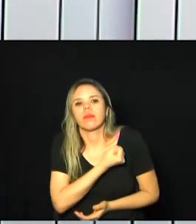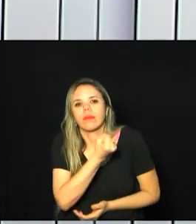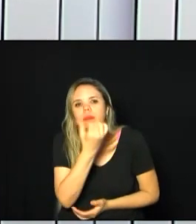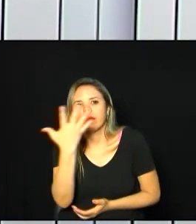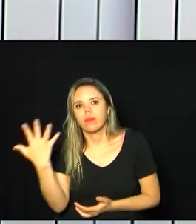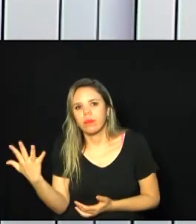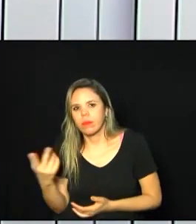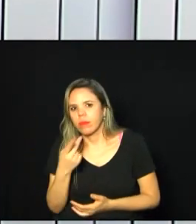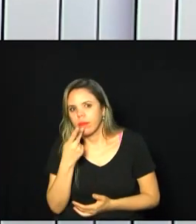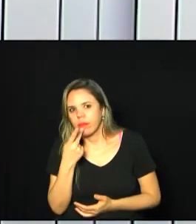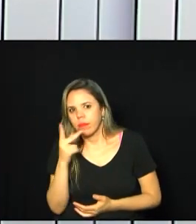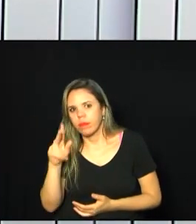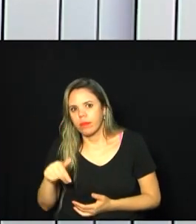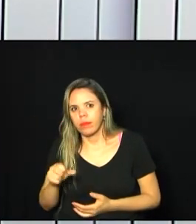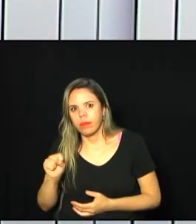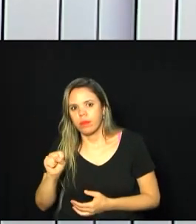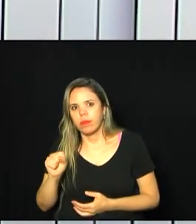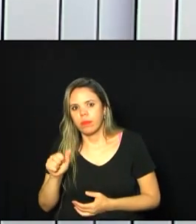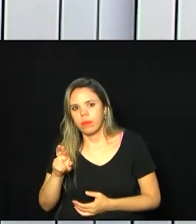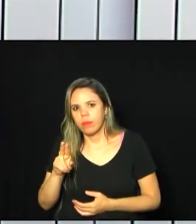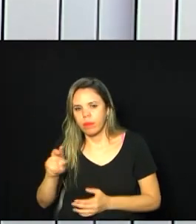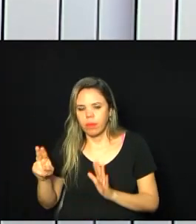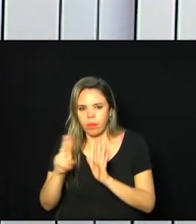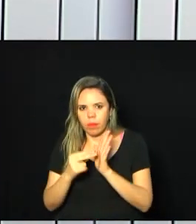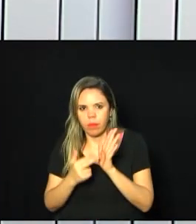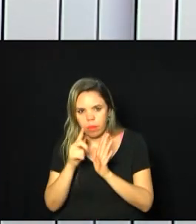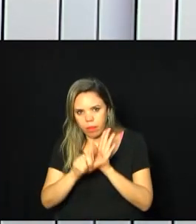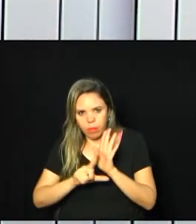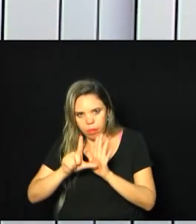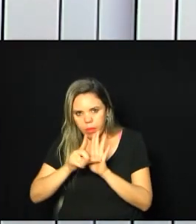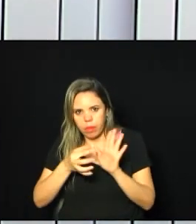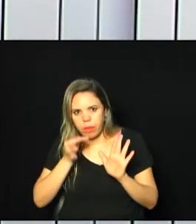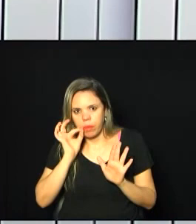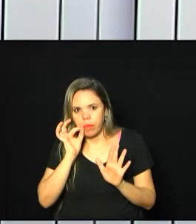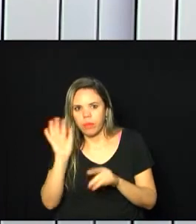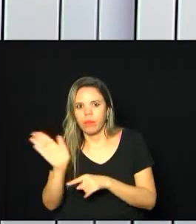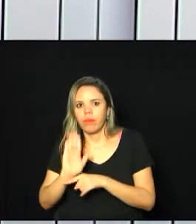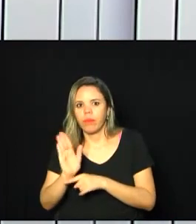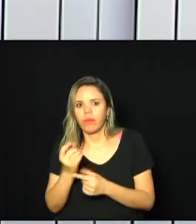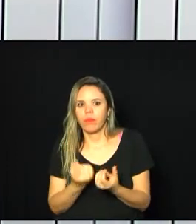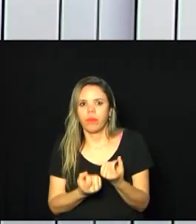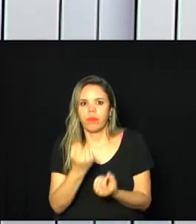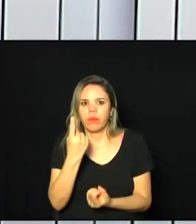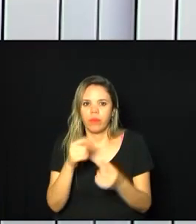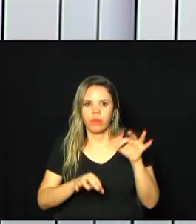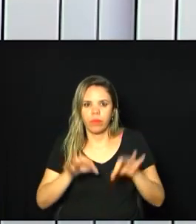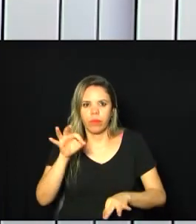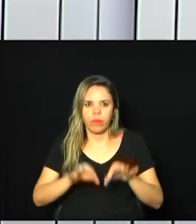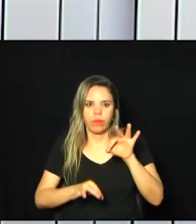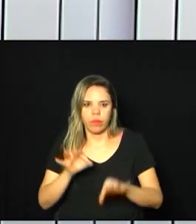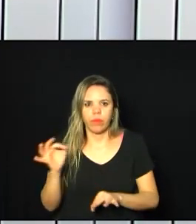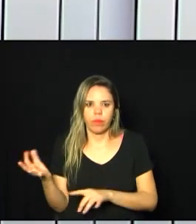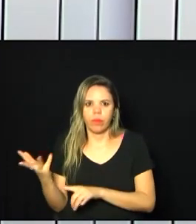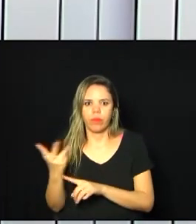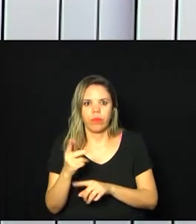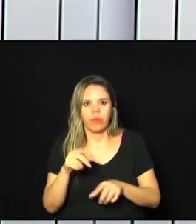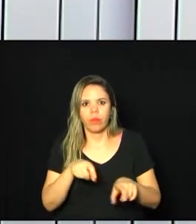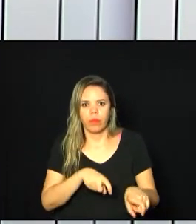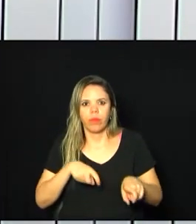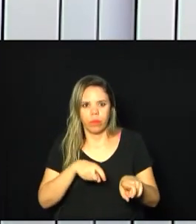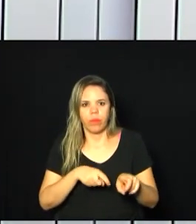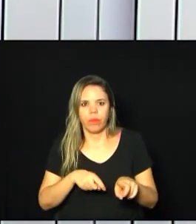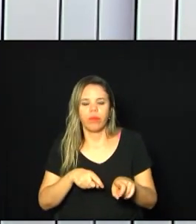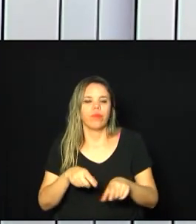atividades citadas então, sarau, café com literatura, cine pipoca, oficina com arte, horta,